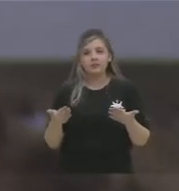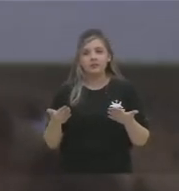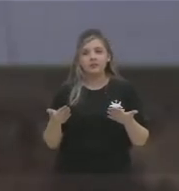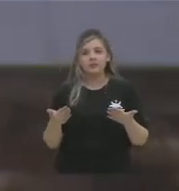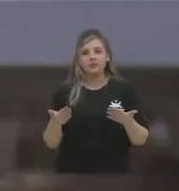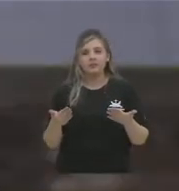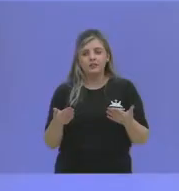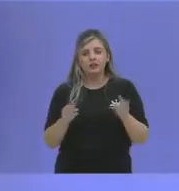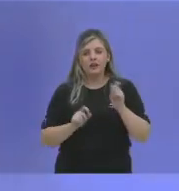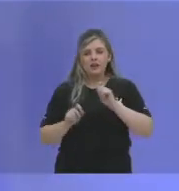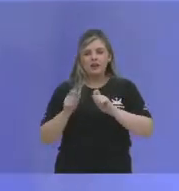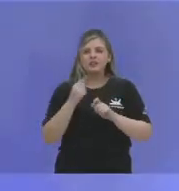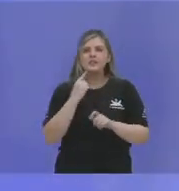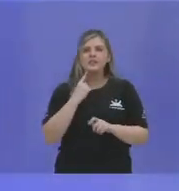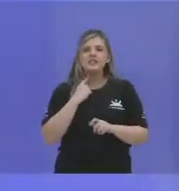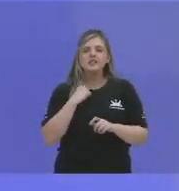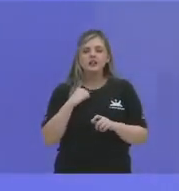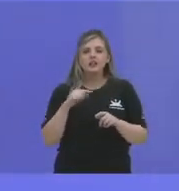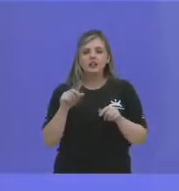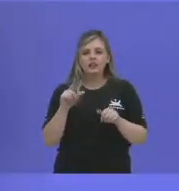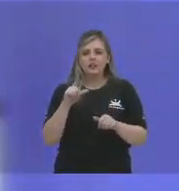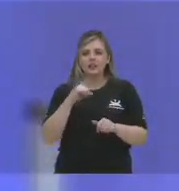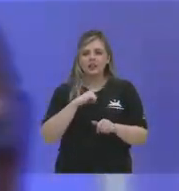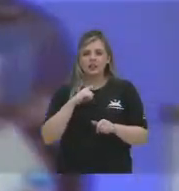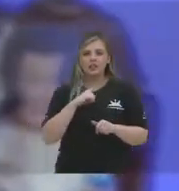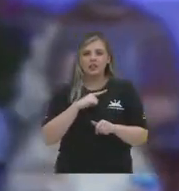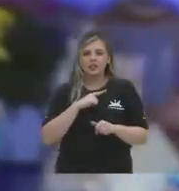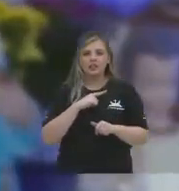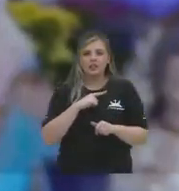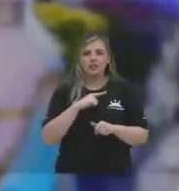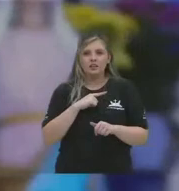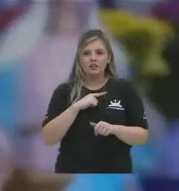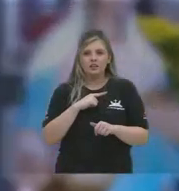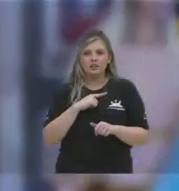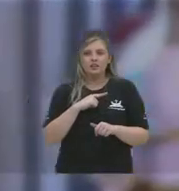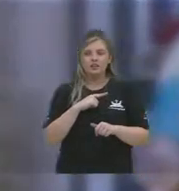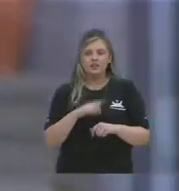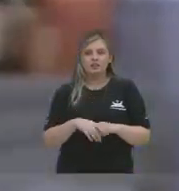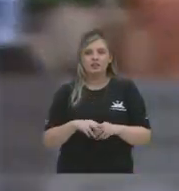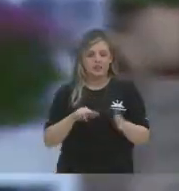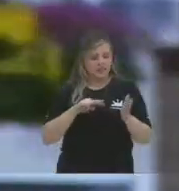quem tem sede, sede de sentido?